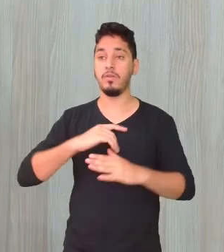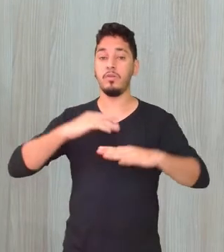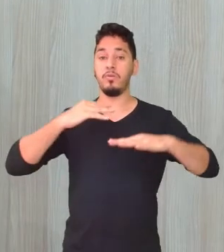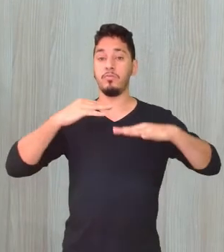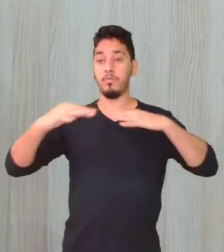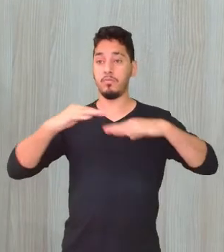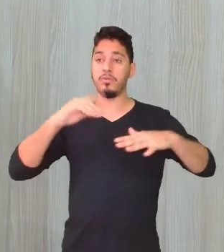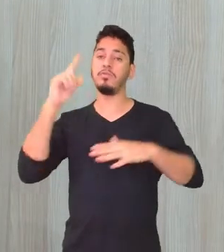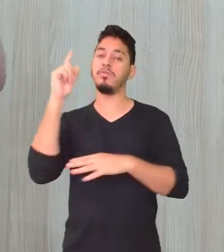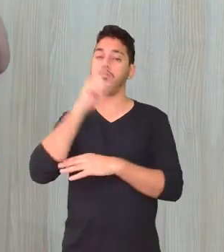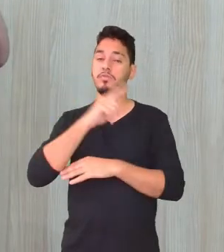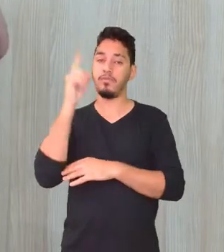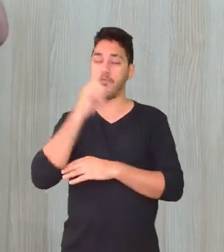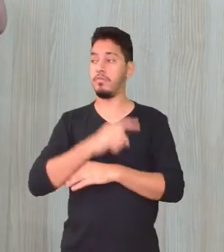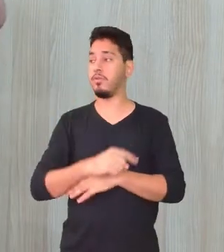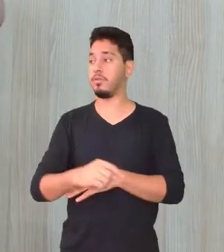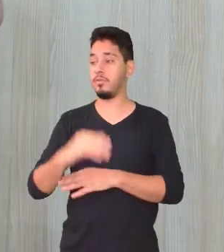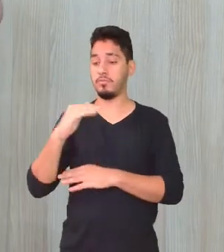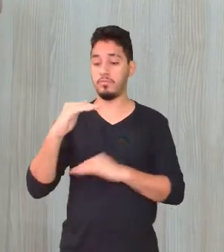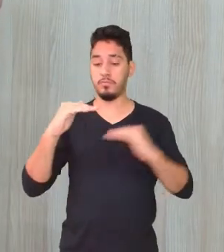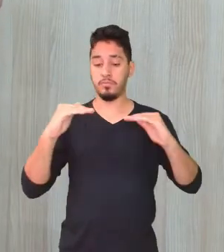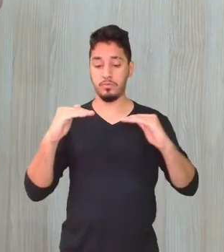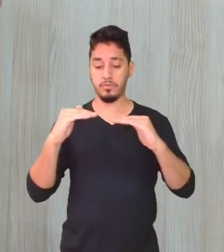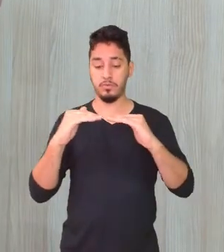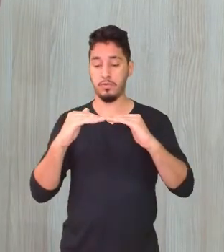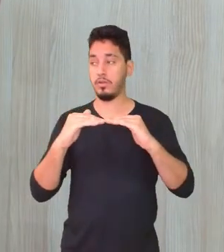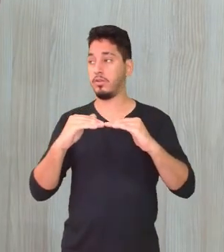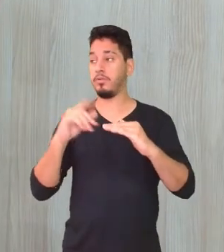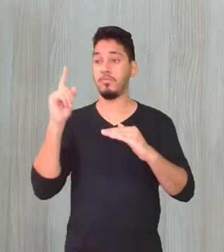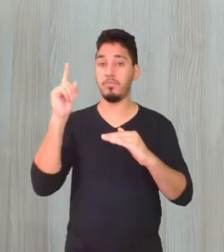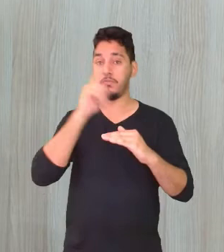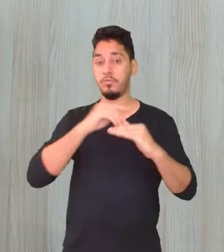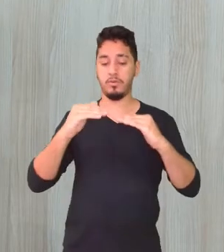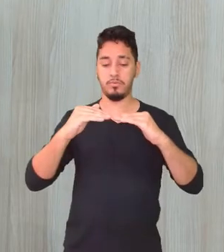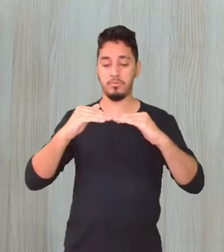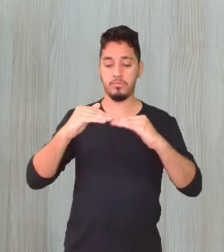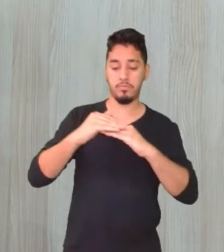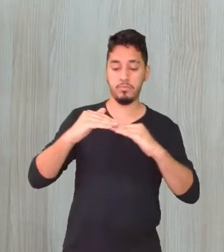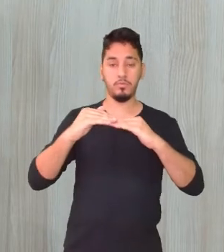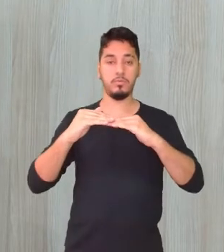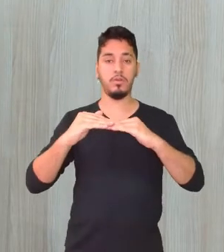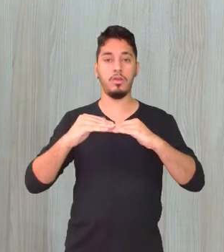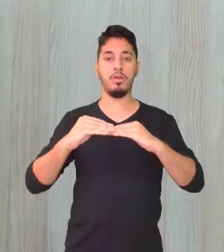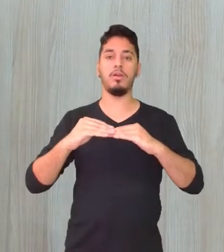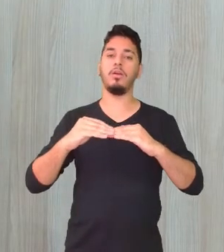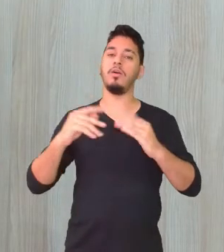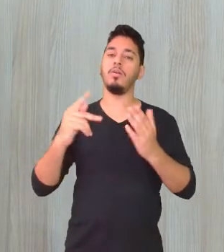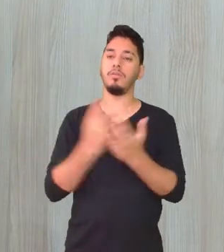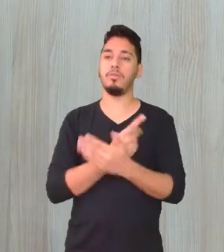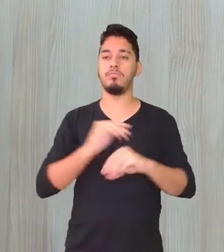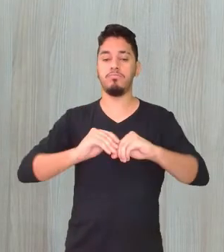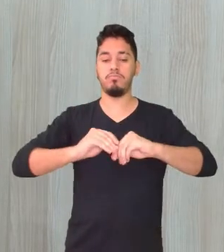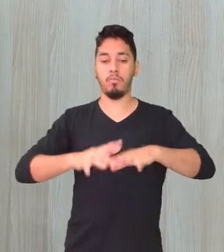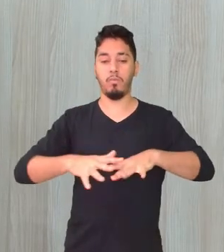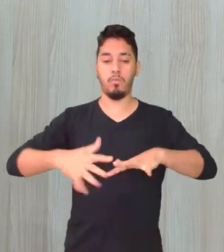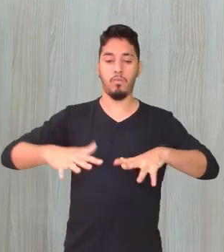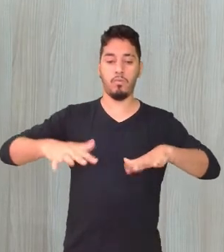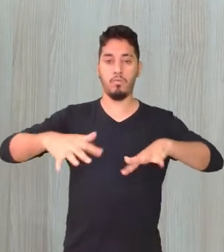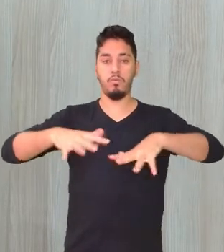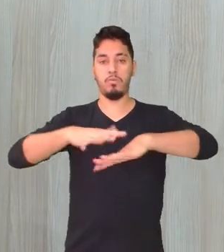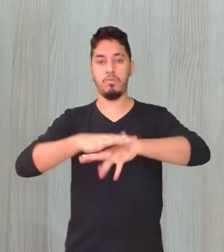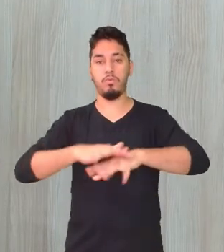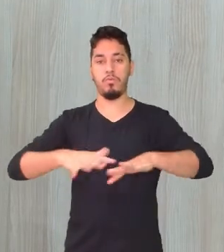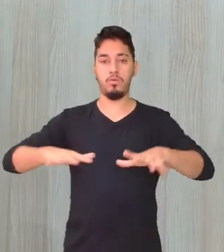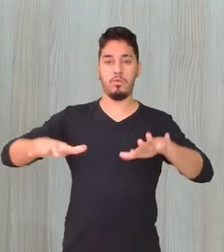de falha, tá lá duas placas, né? Aí, falhou, professora. Eita. Aí, provocou o quê? O